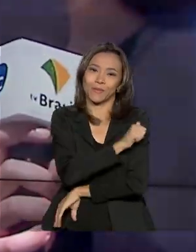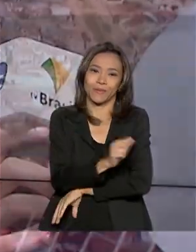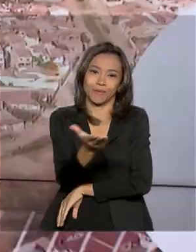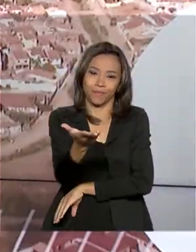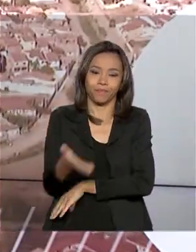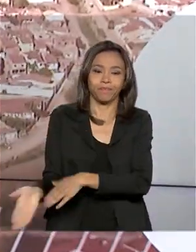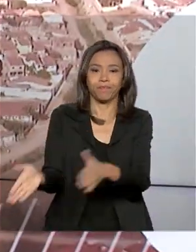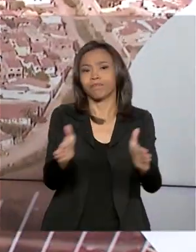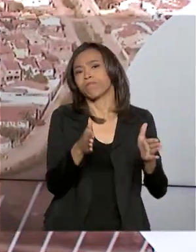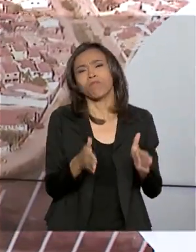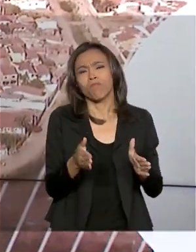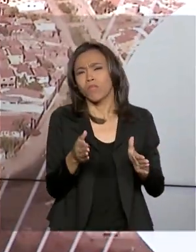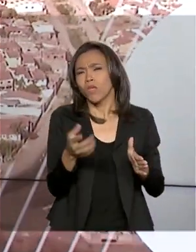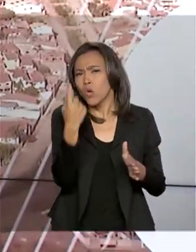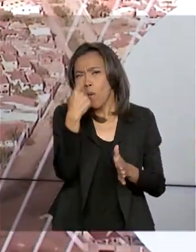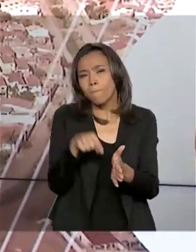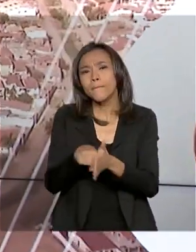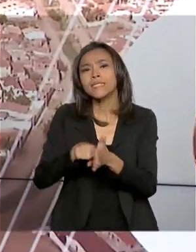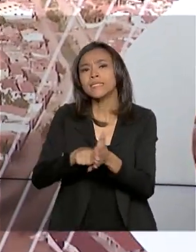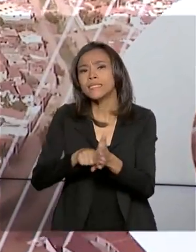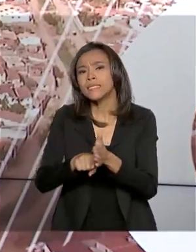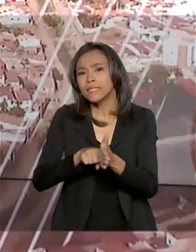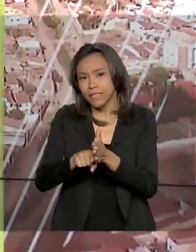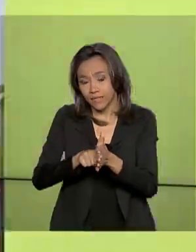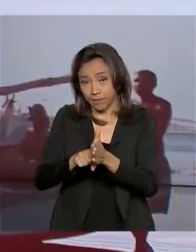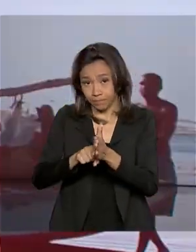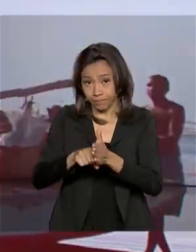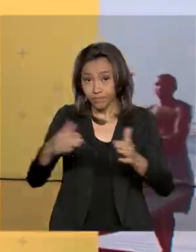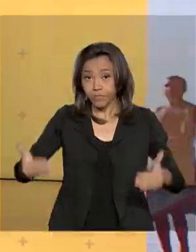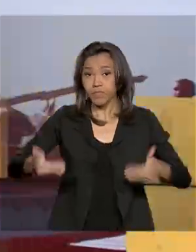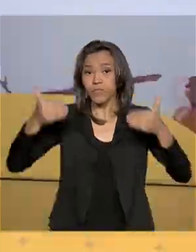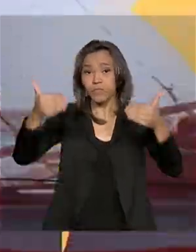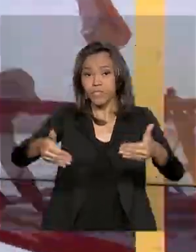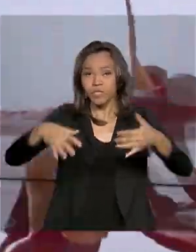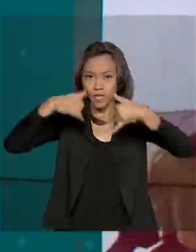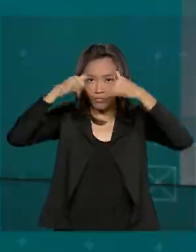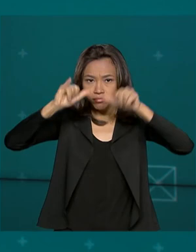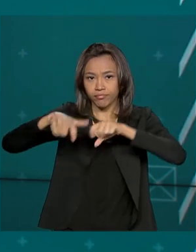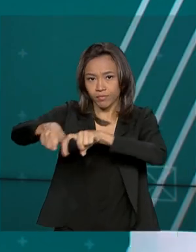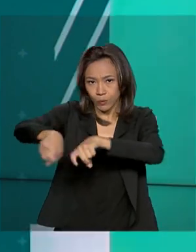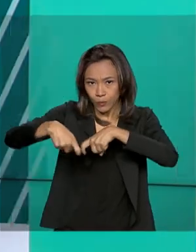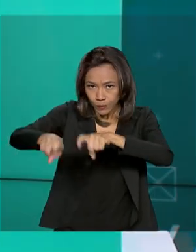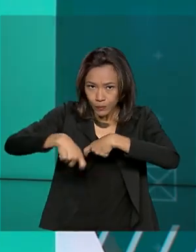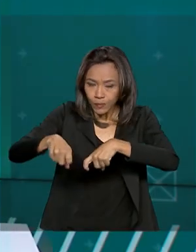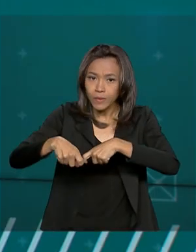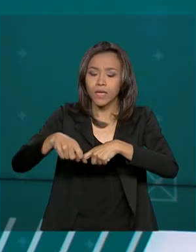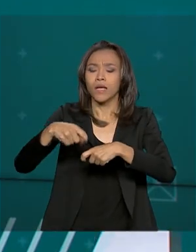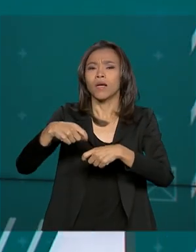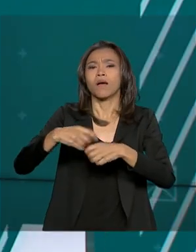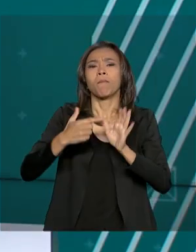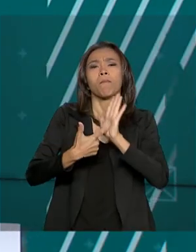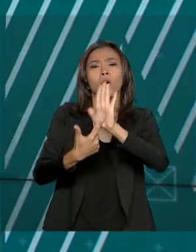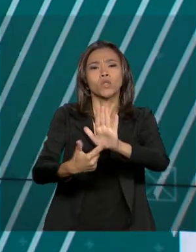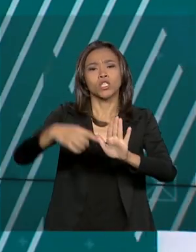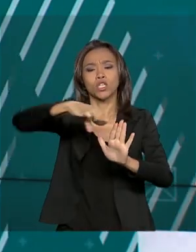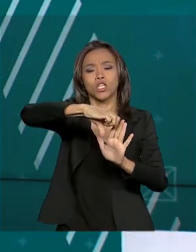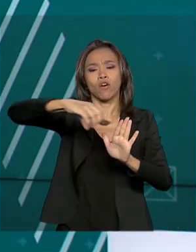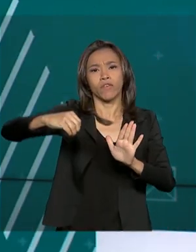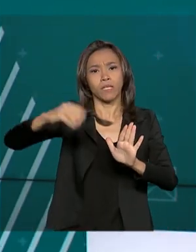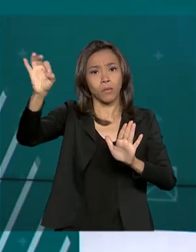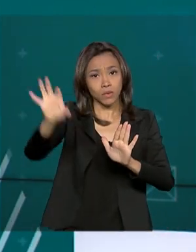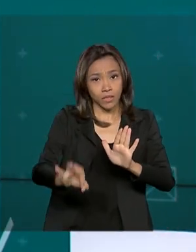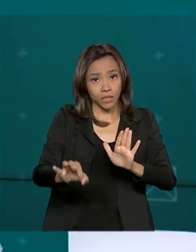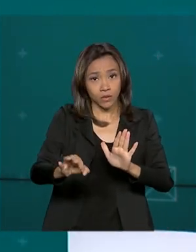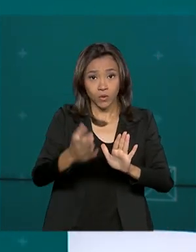E olha, uma pesquisa do Ministério da Agricultura, Pecuária e Abastecimento mostra que mais de 90% dos produtos de origem